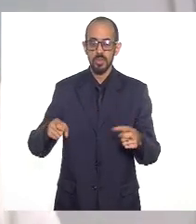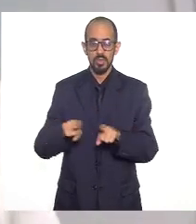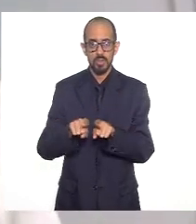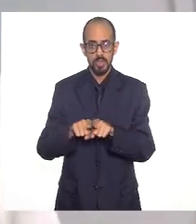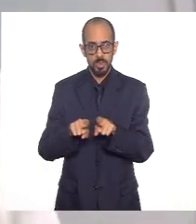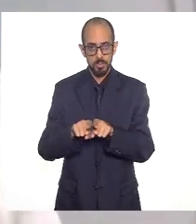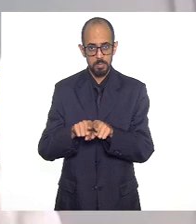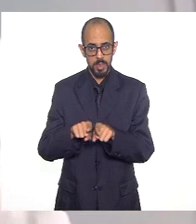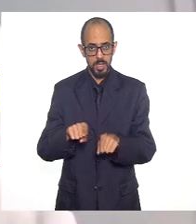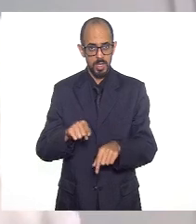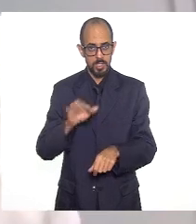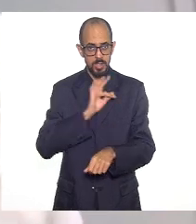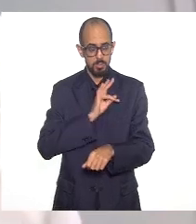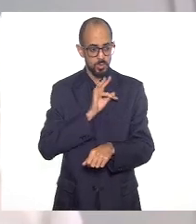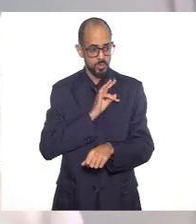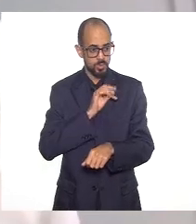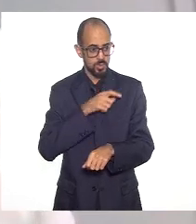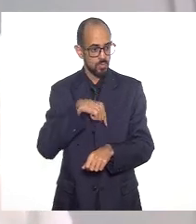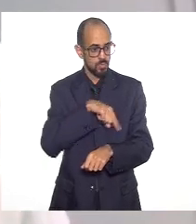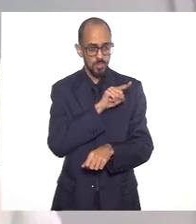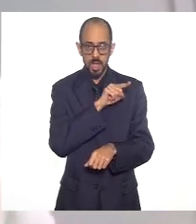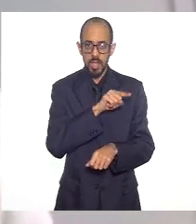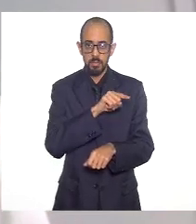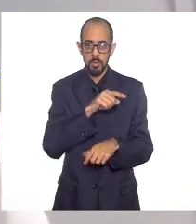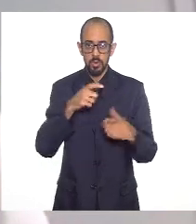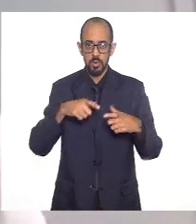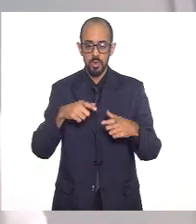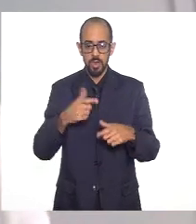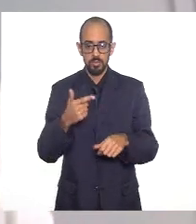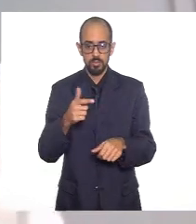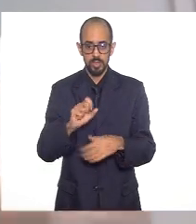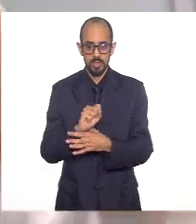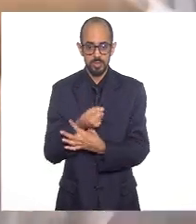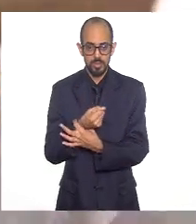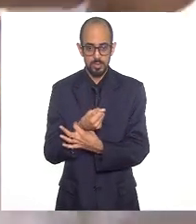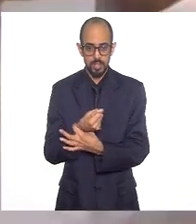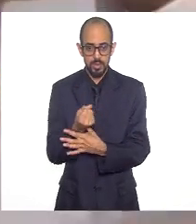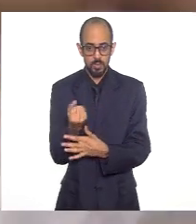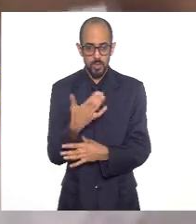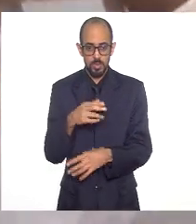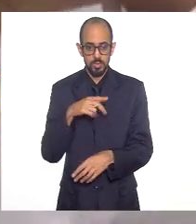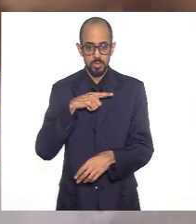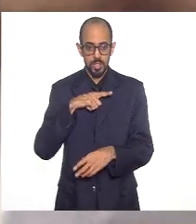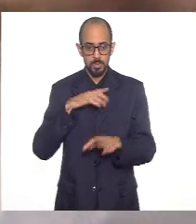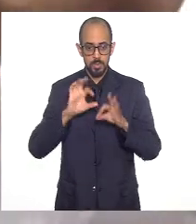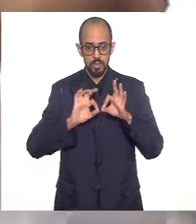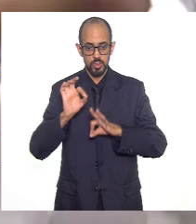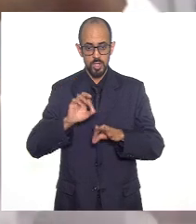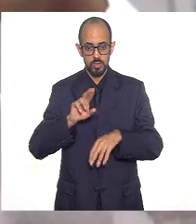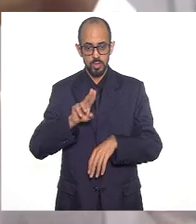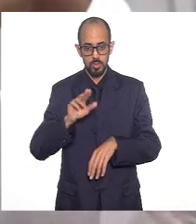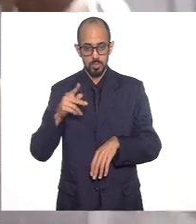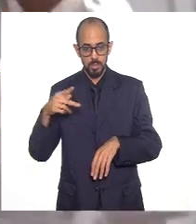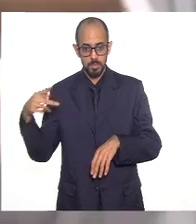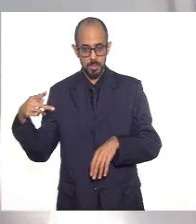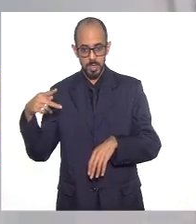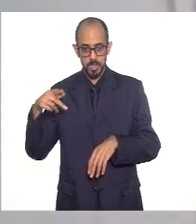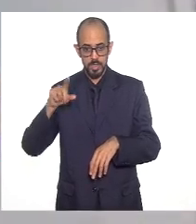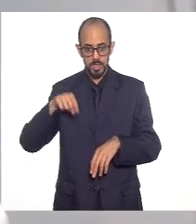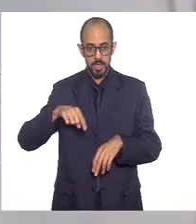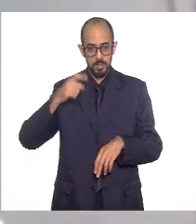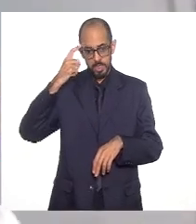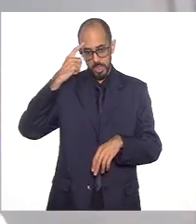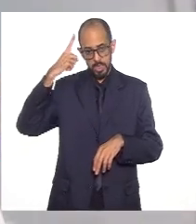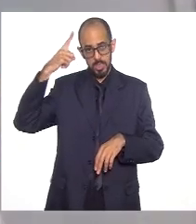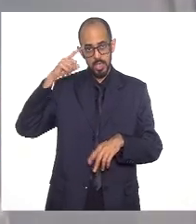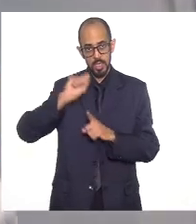numa zona de insegurança. Porque quando tem projetos como houve a UPP, que traz consigo a ideia de uma UPP